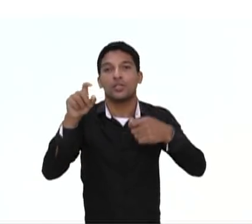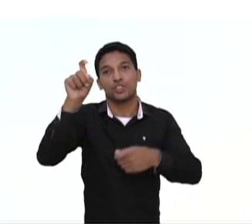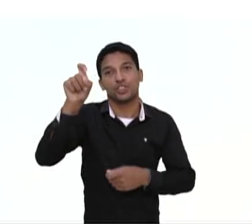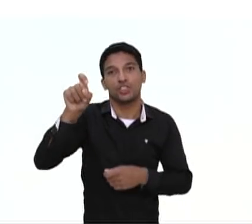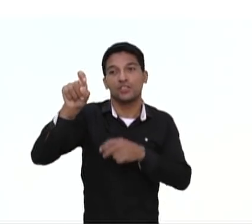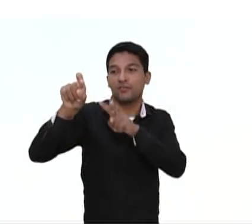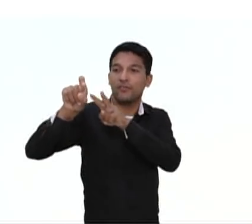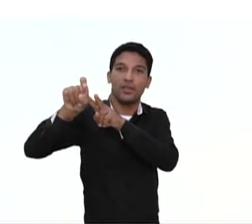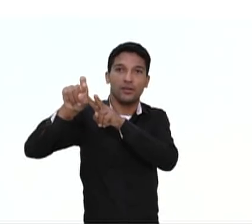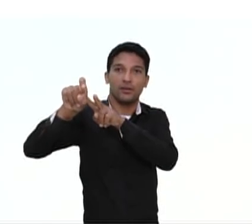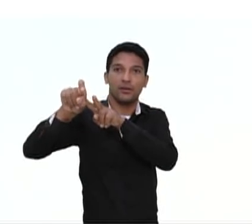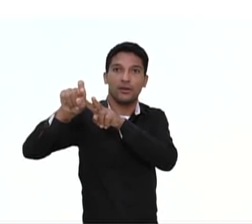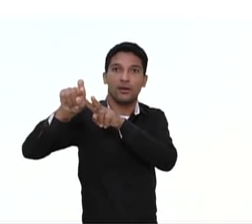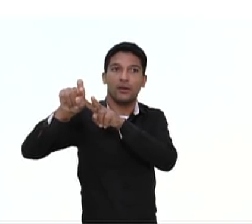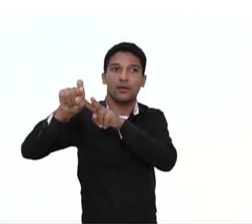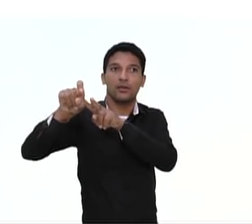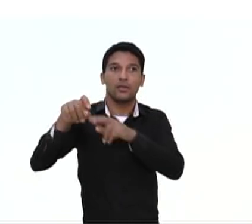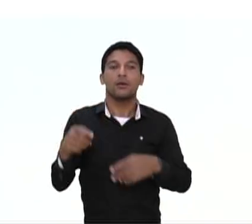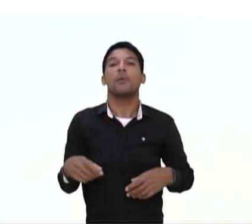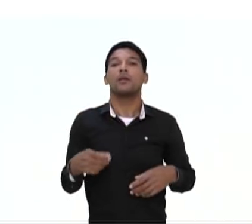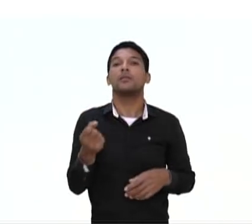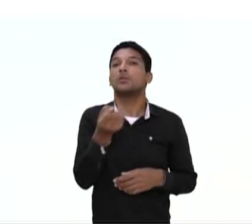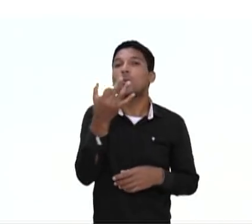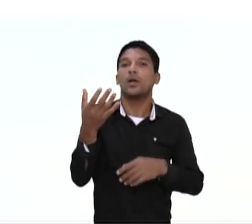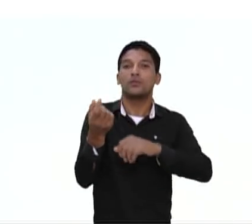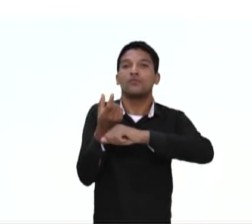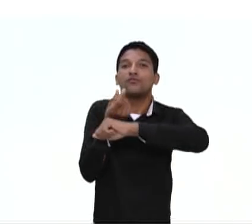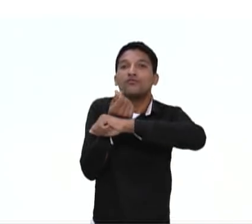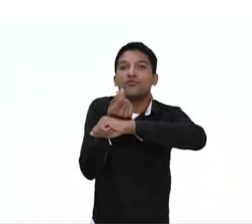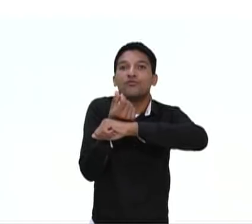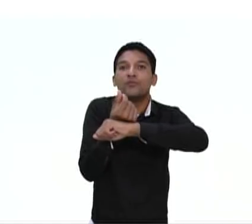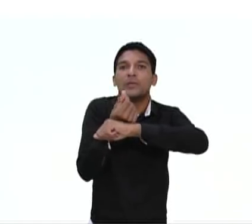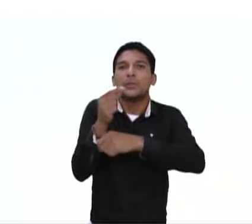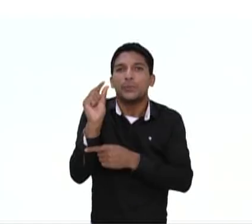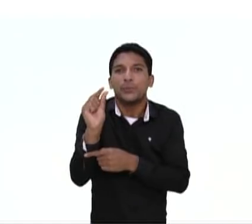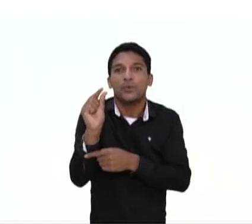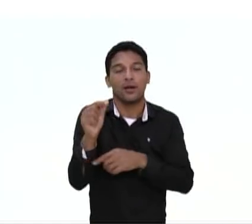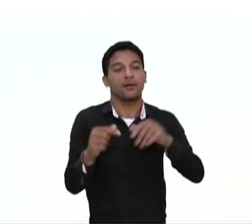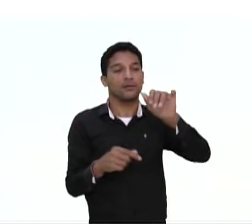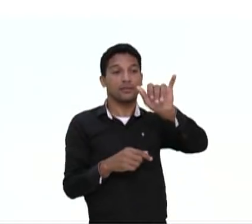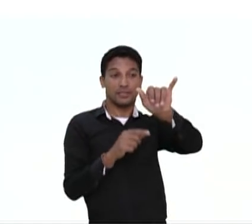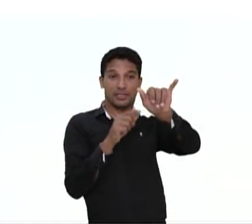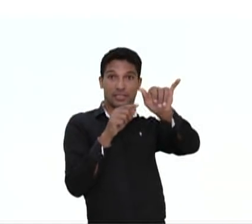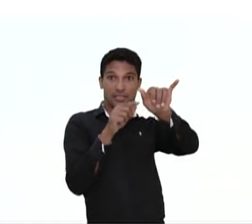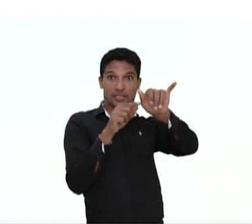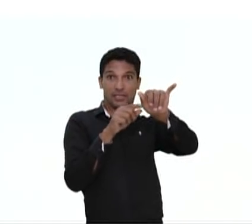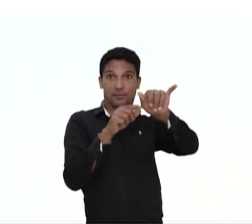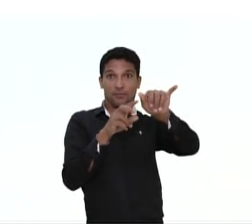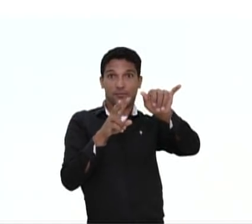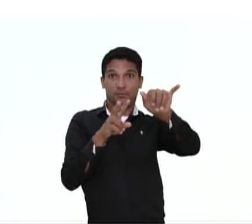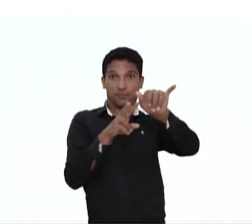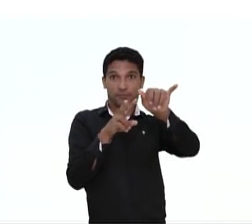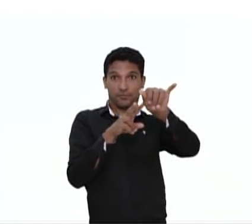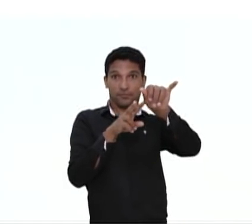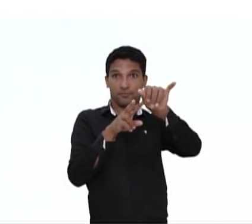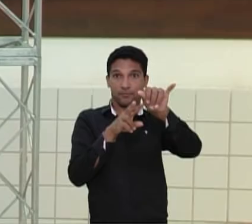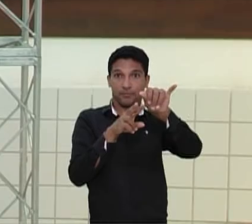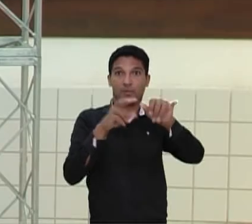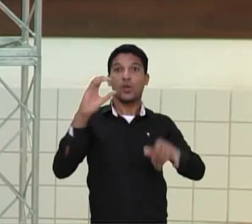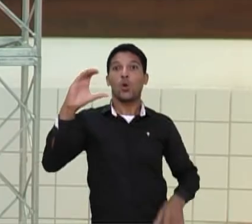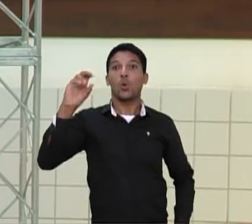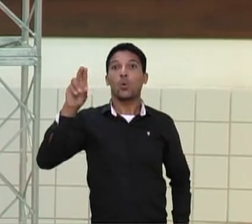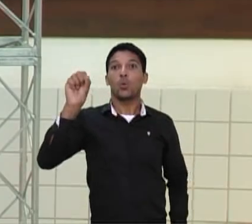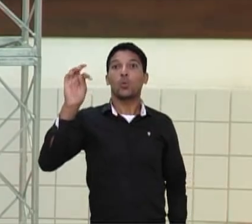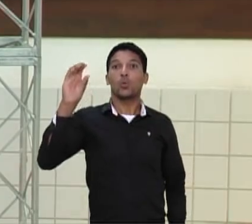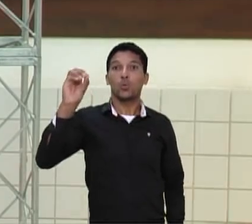o custo mínimos eu tenho o y do vértice ok então me